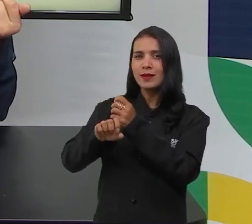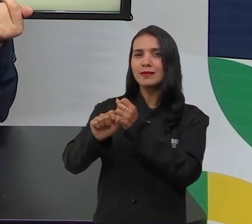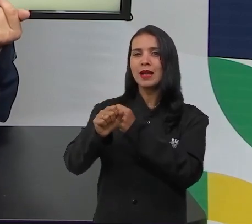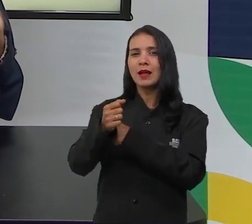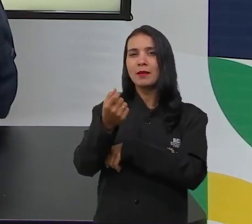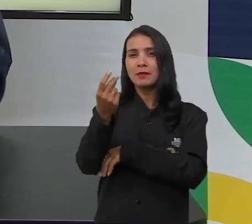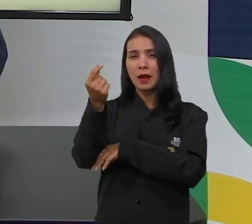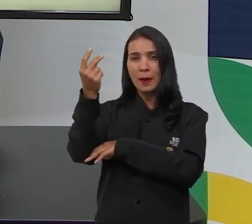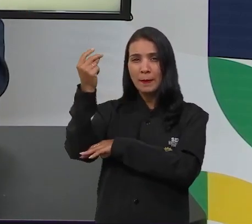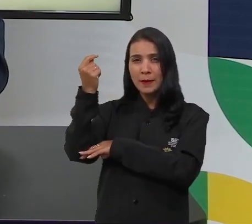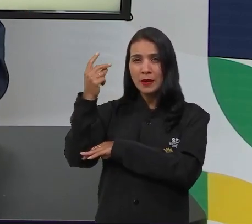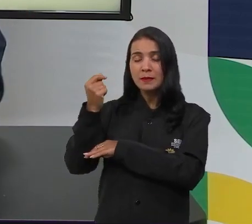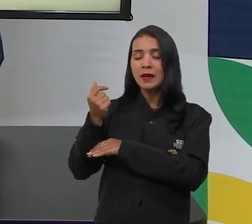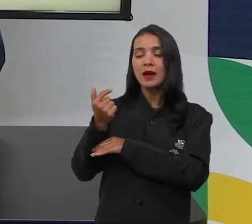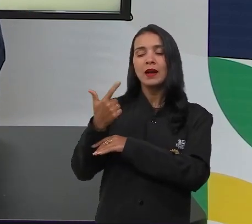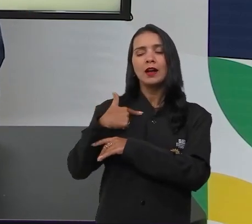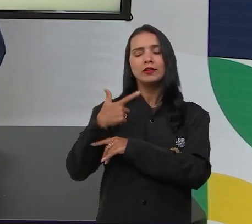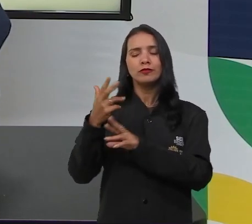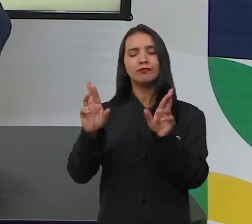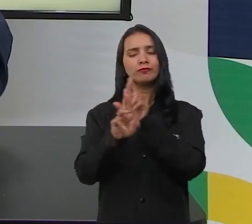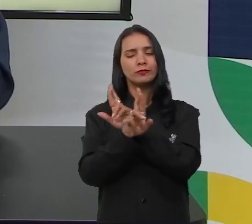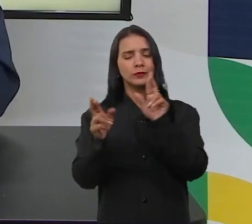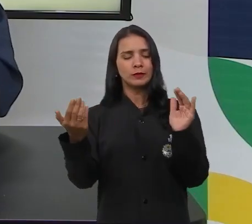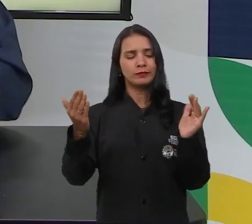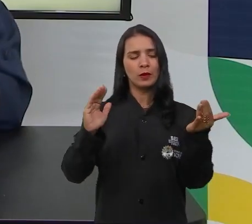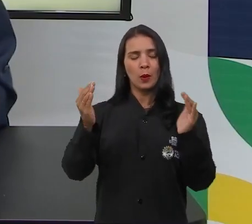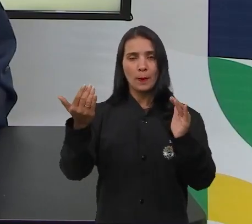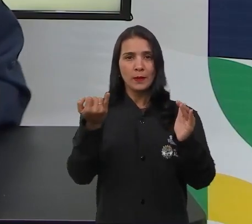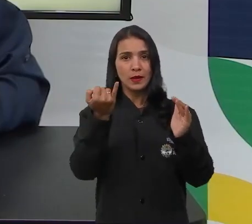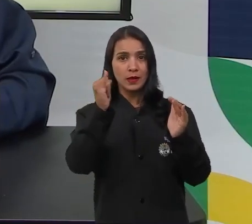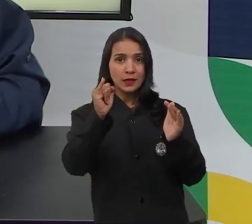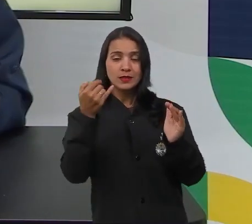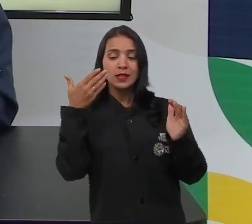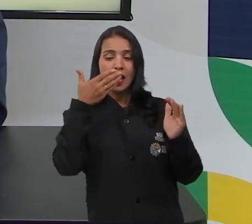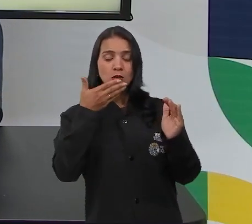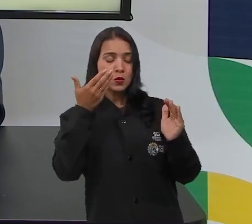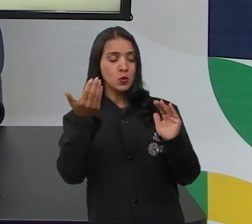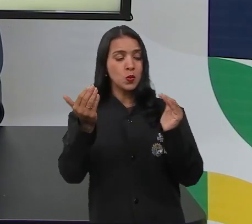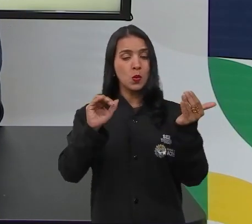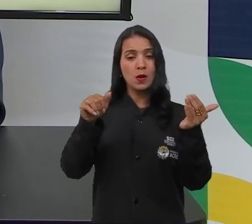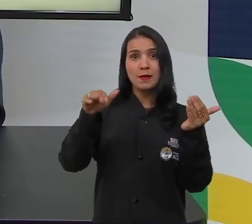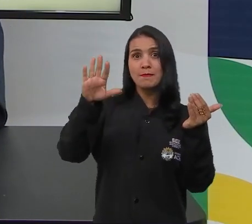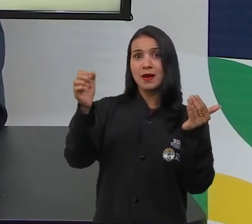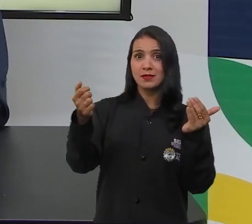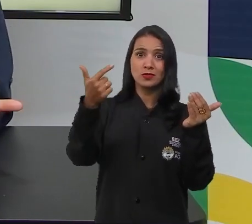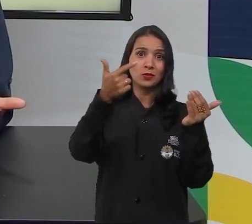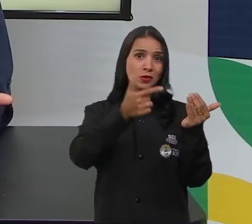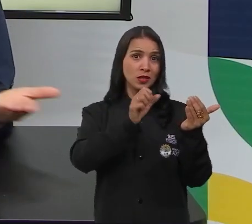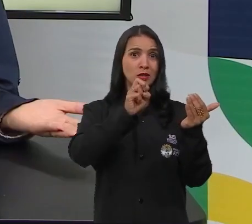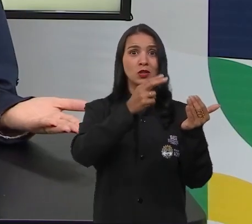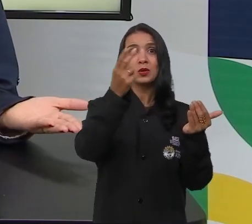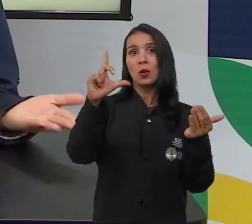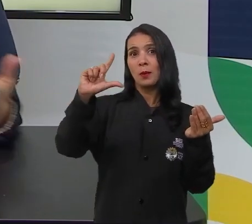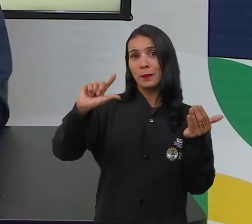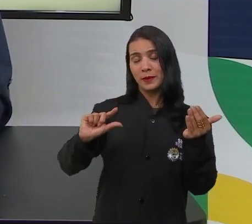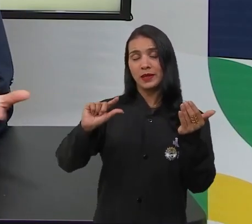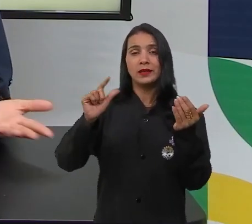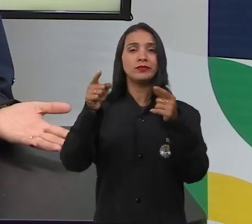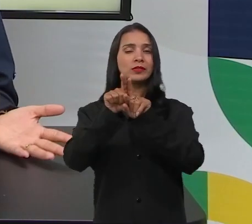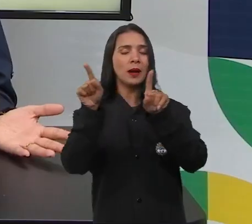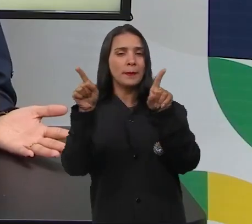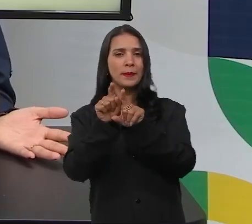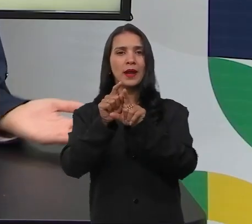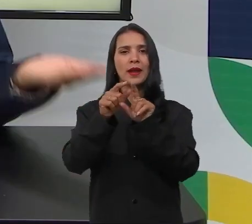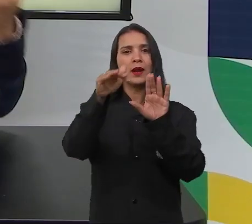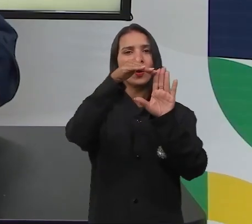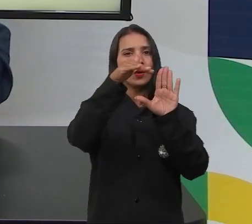uma comparação em relação à quantidade de açúcar, né, a quantidade de calorias, né, ali a questão dos ingredientes, né, que nem eu sou